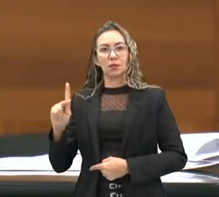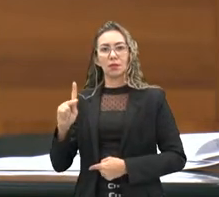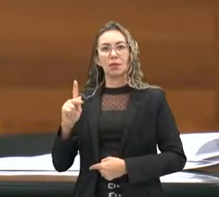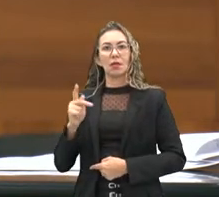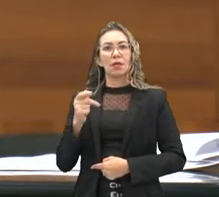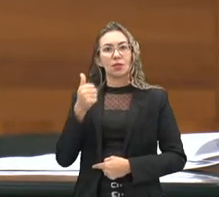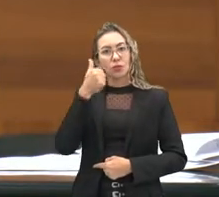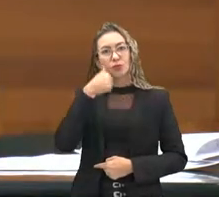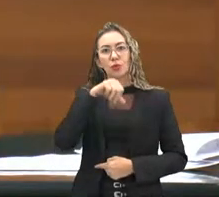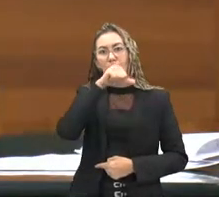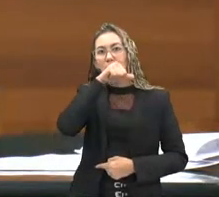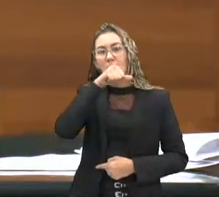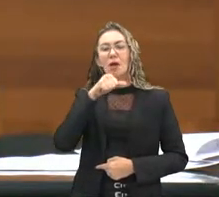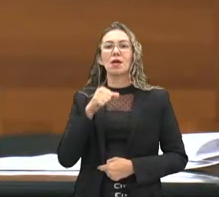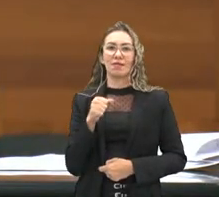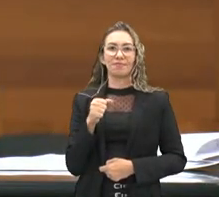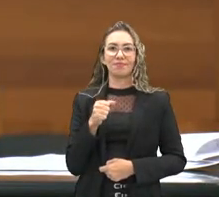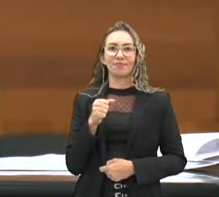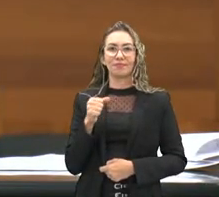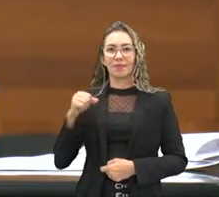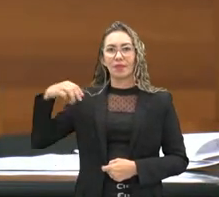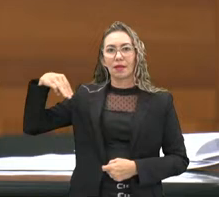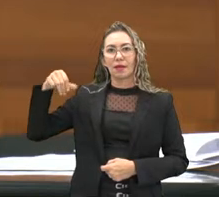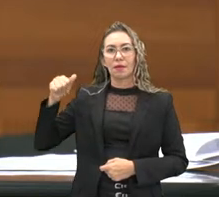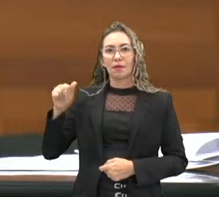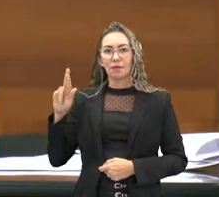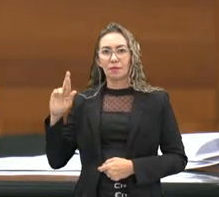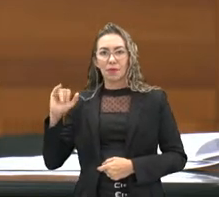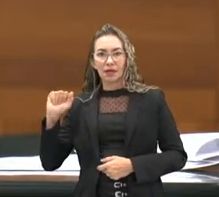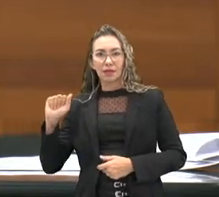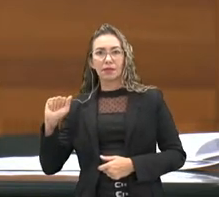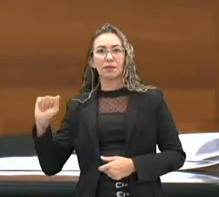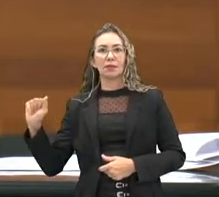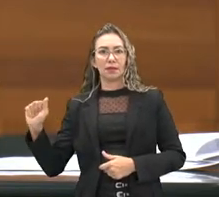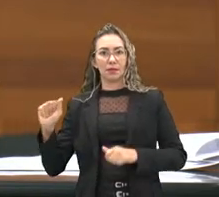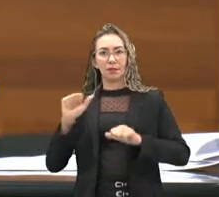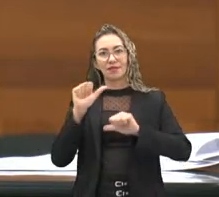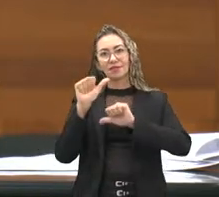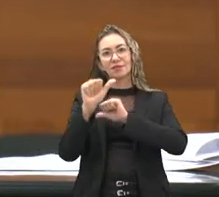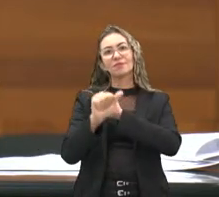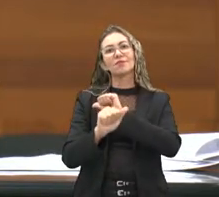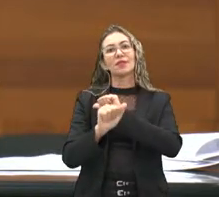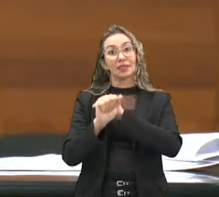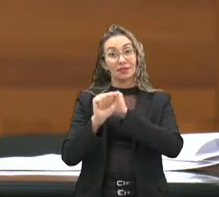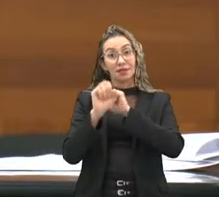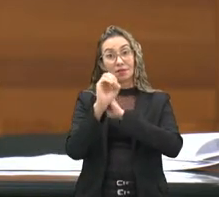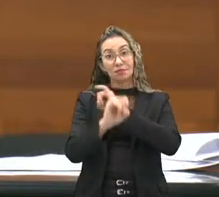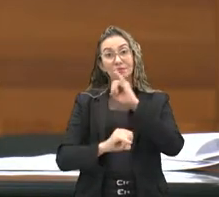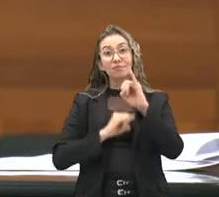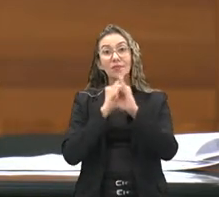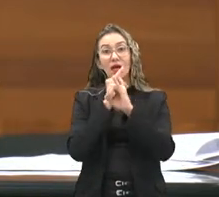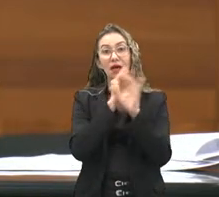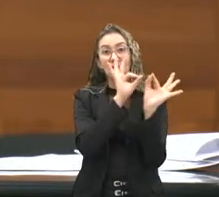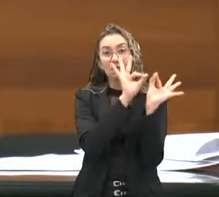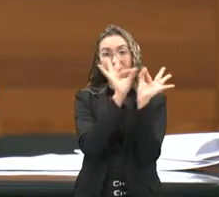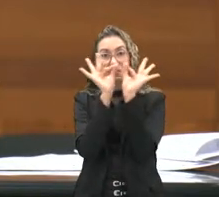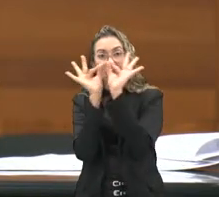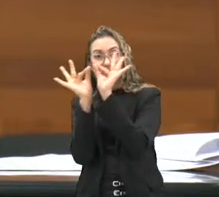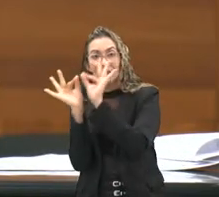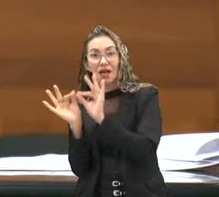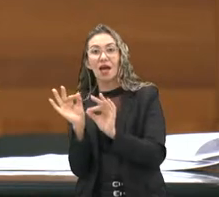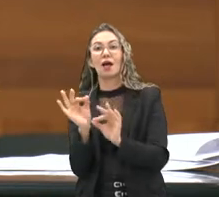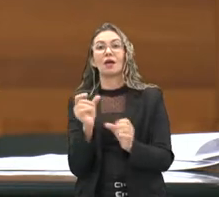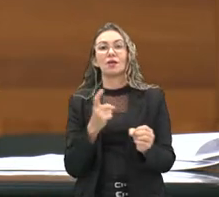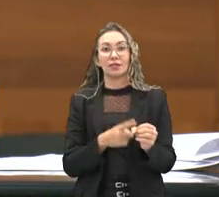Almeida, que está ao vivo, via internet, assistindo este evento lá do Rio de Janeiro,